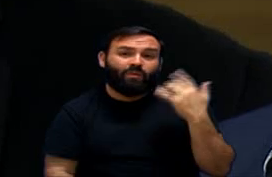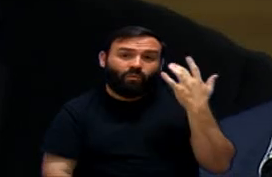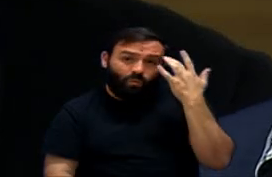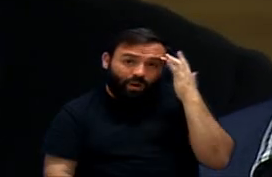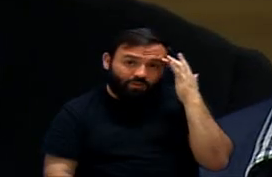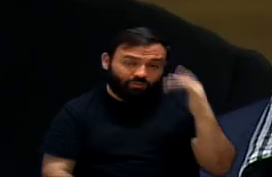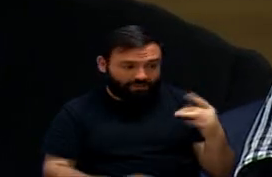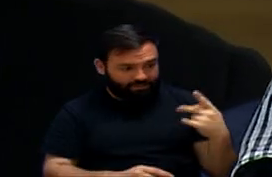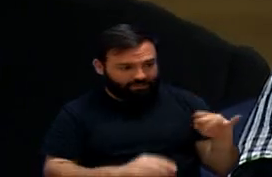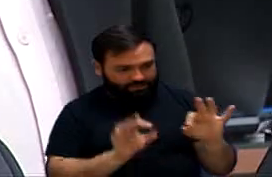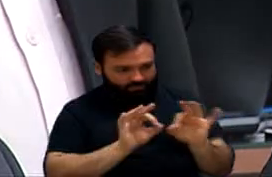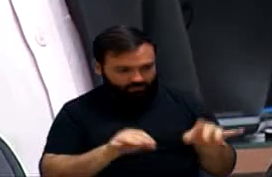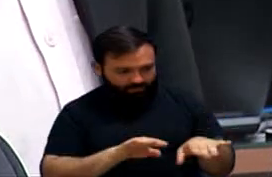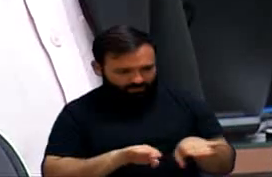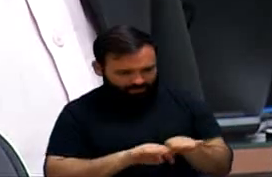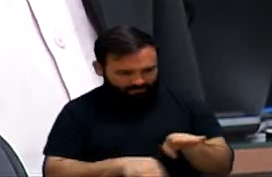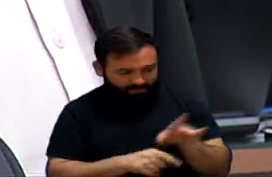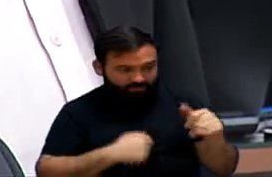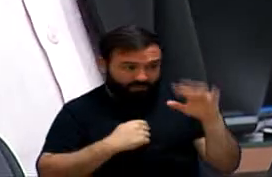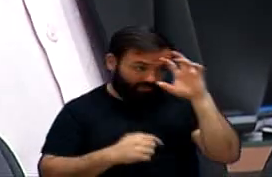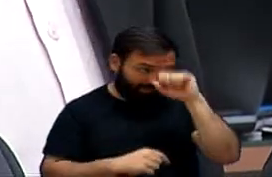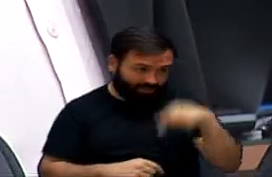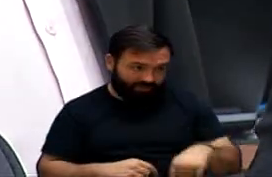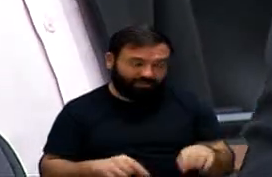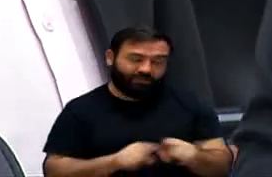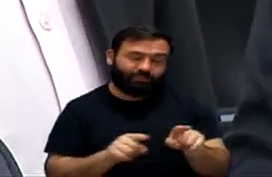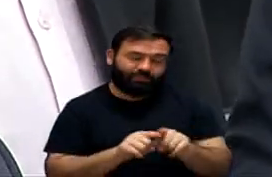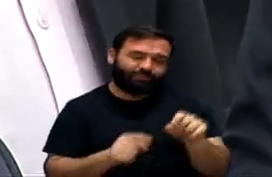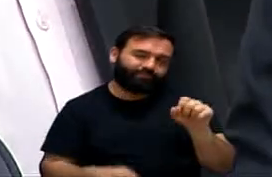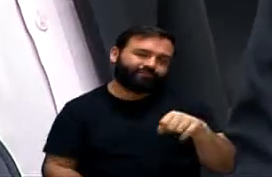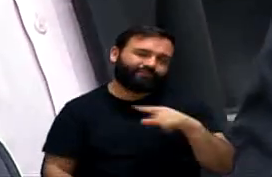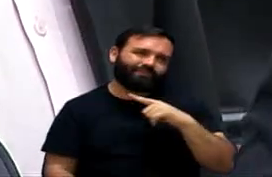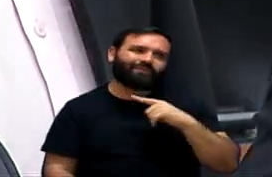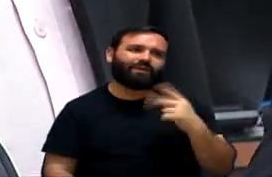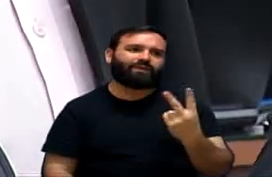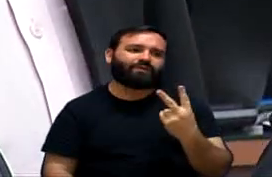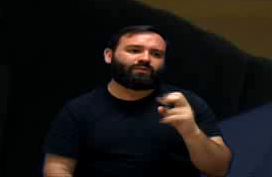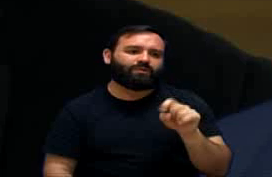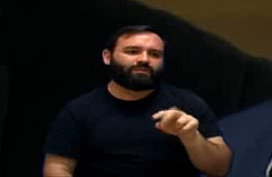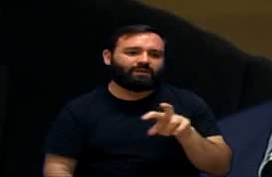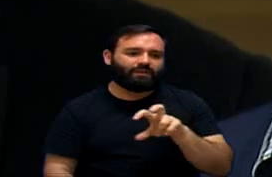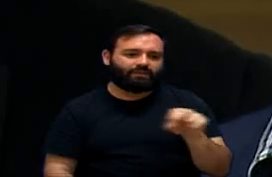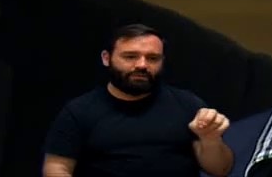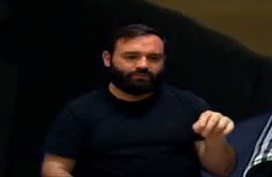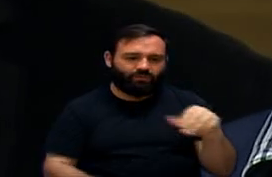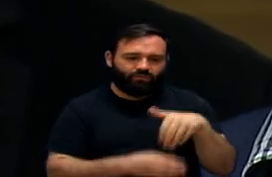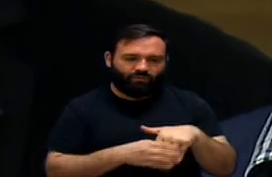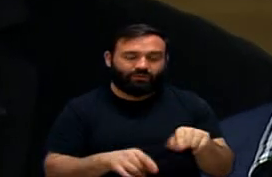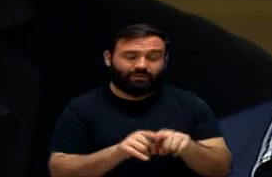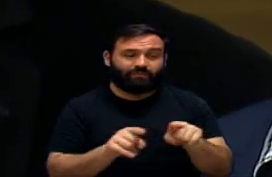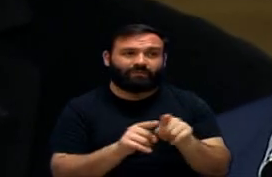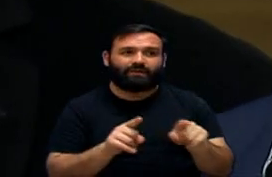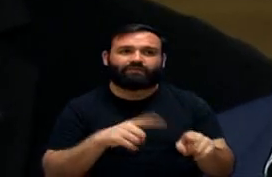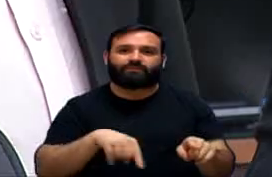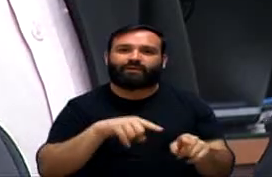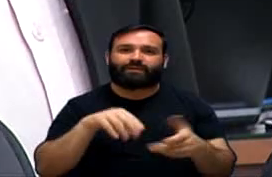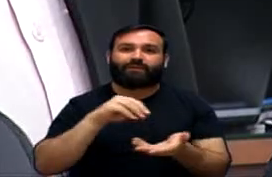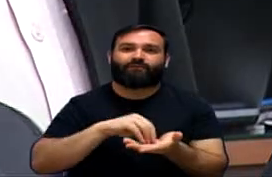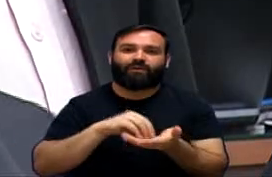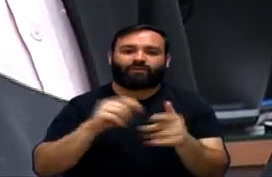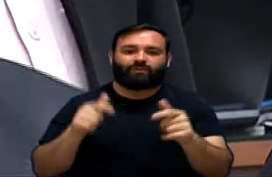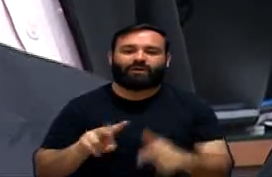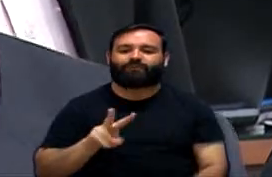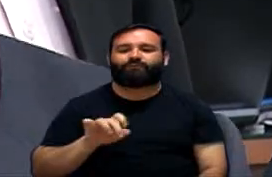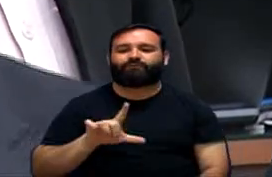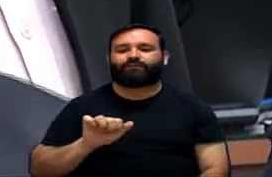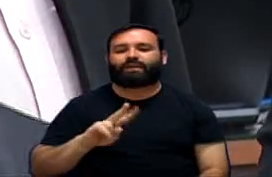essa humildade e eu aprendi muito contigo aqui sim teve qu 2500 votos né E ali vai vai ser uma falta pr pra Vila Helena você